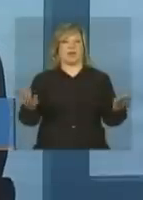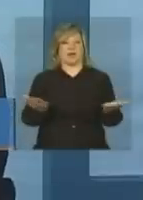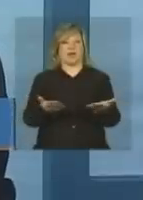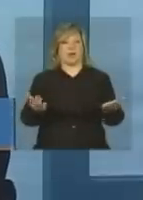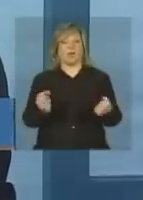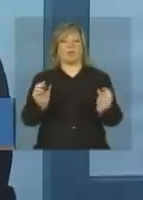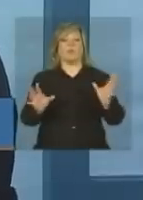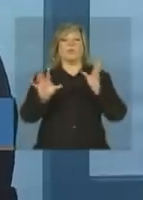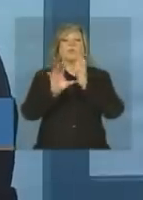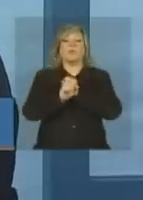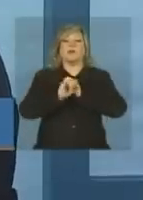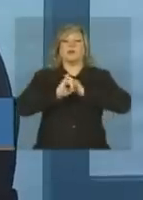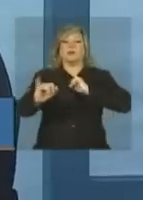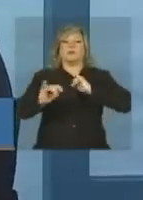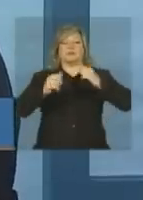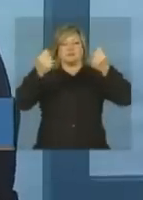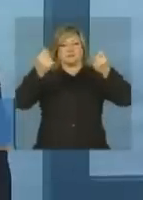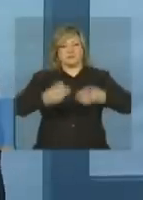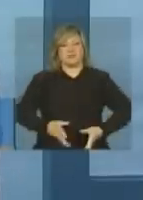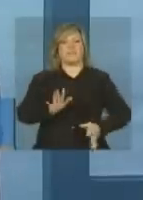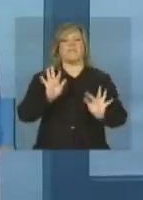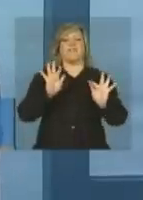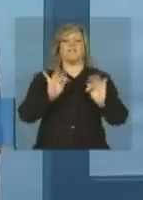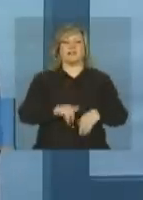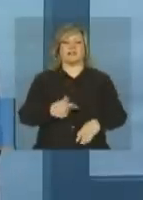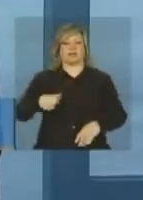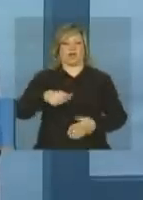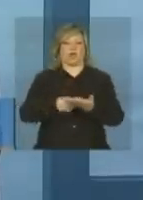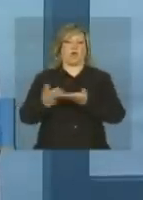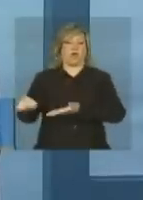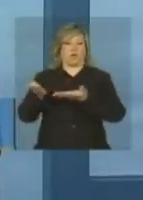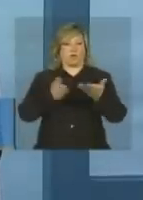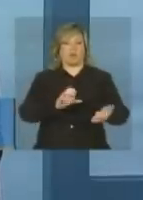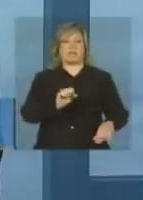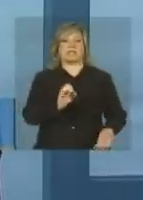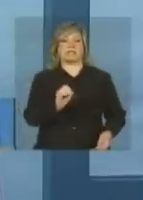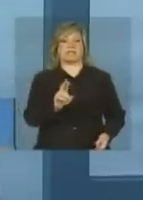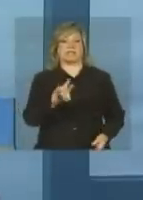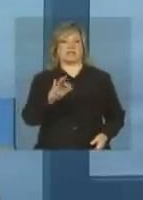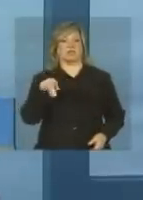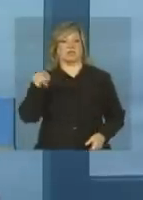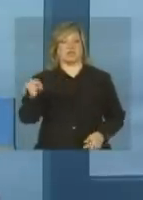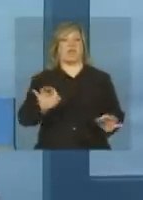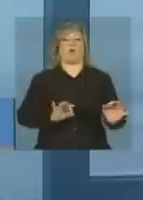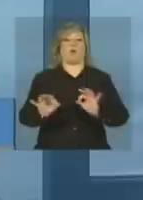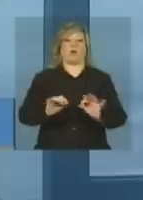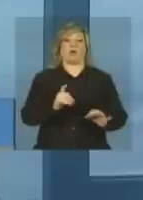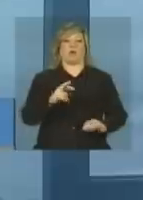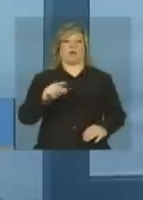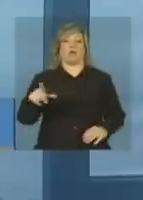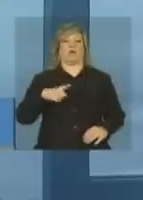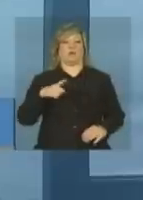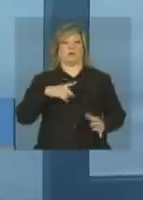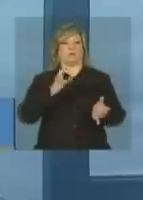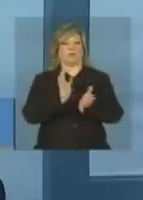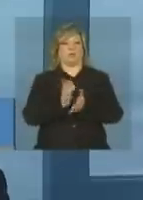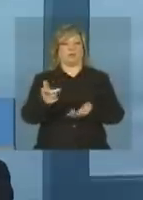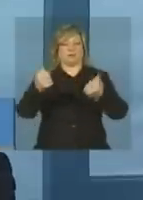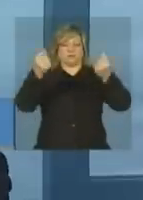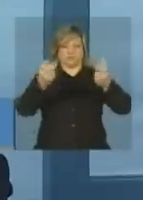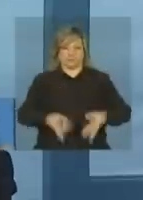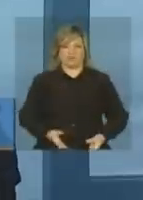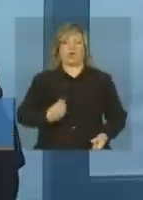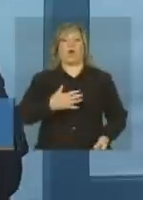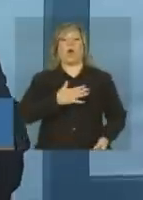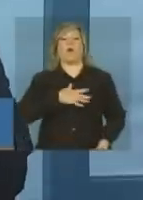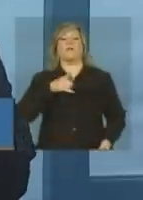às considerações finais dos nossos convidados. Eu começo exatamente pelo Sérgio Monteiro, que é coordenador-geral de execução orçamentária e financeira. Sérgio,